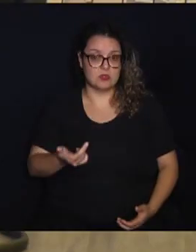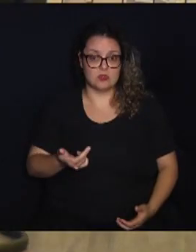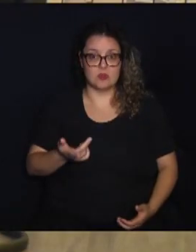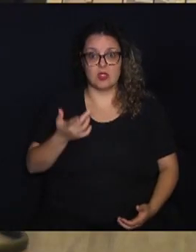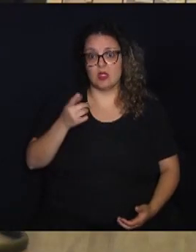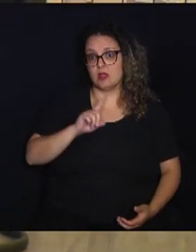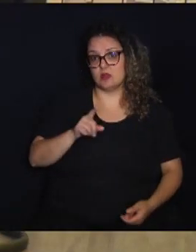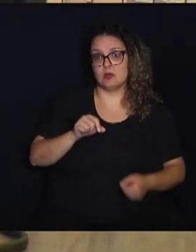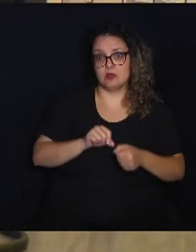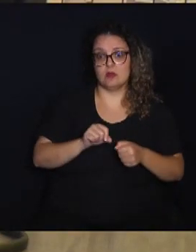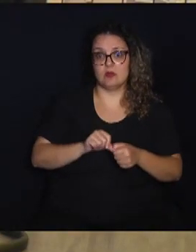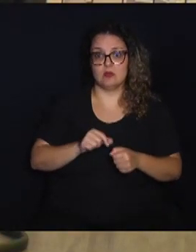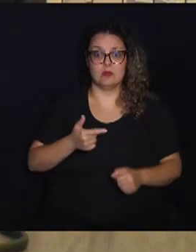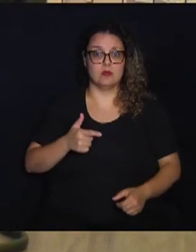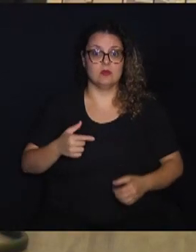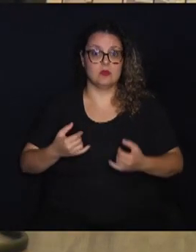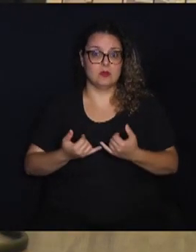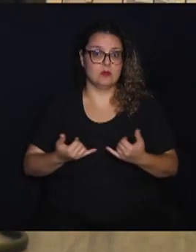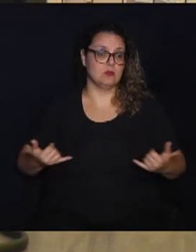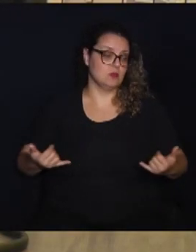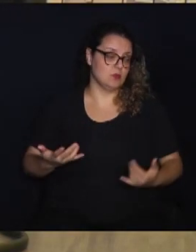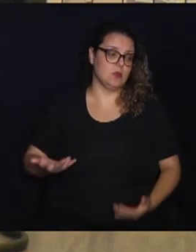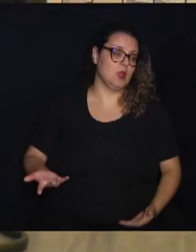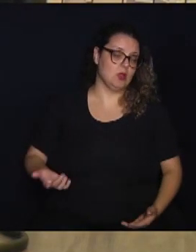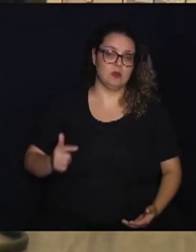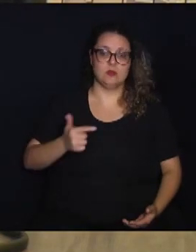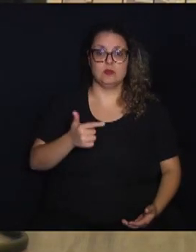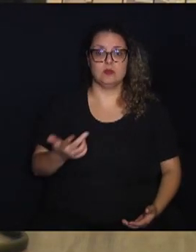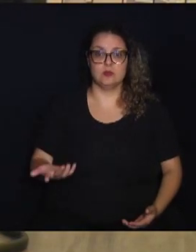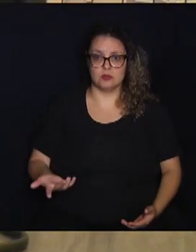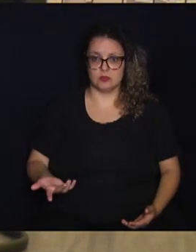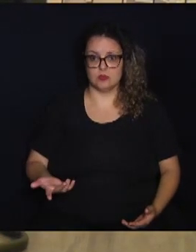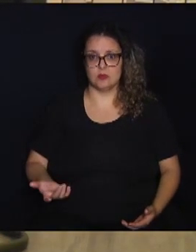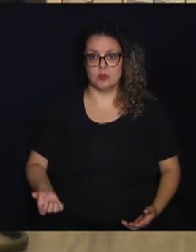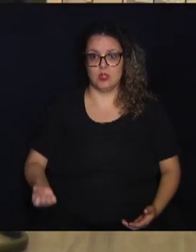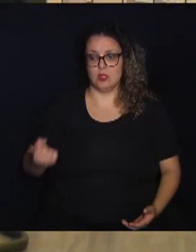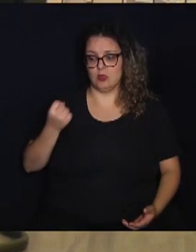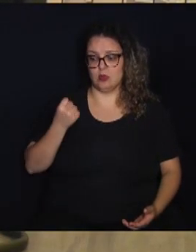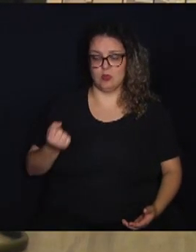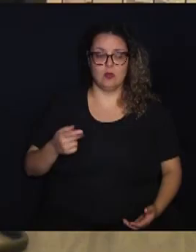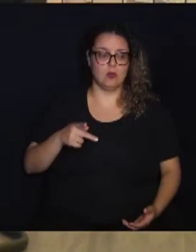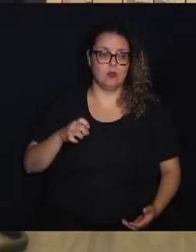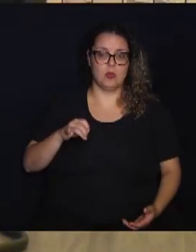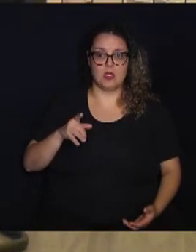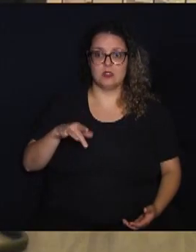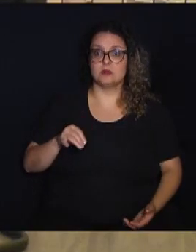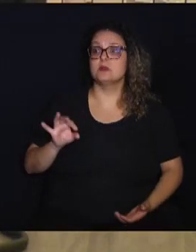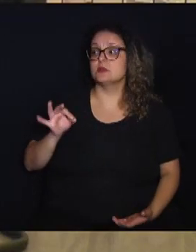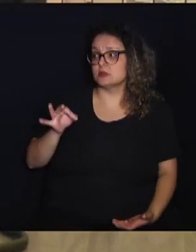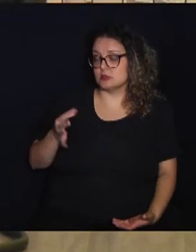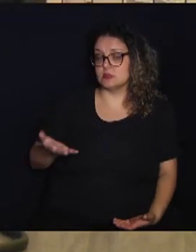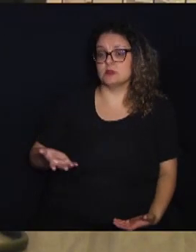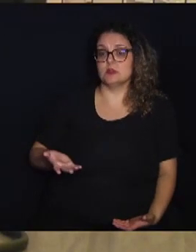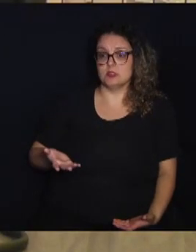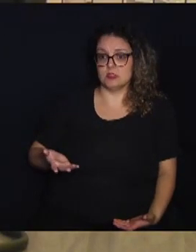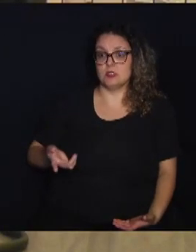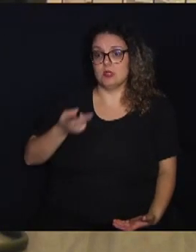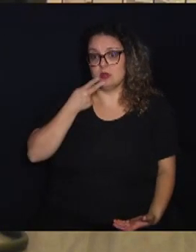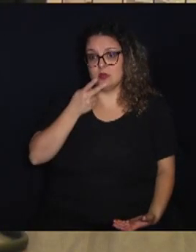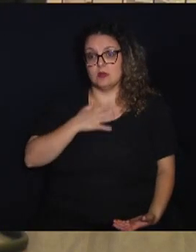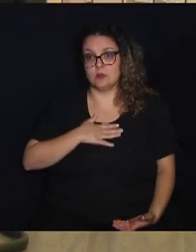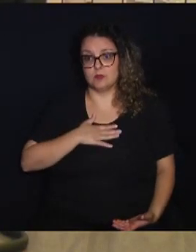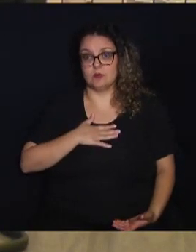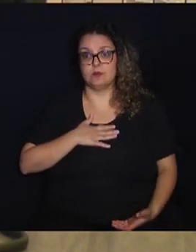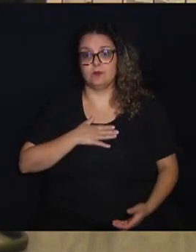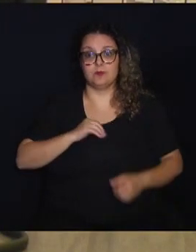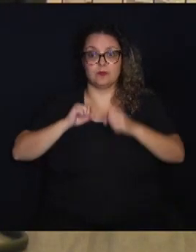porque eu não tenho uma corda. Ah, eu não faço porque eu não tenho o pezinho. Exatamente. E hoje, eu falo por mim, hoje eu dou